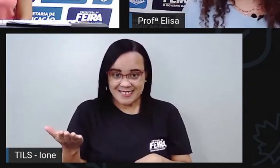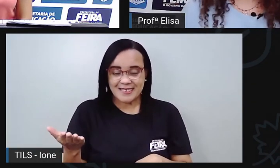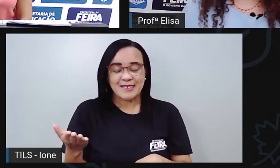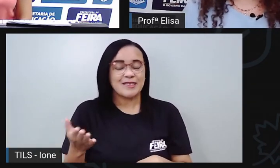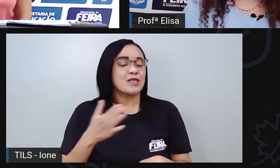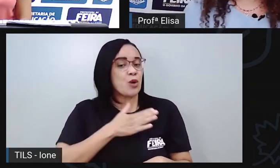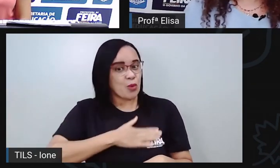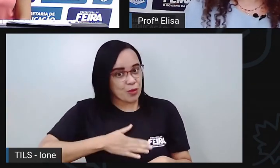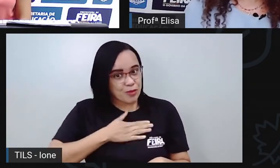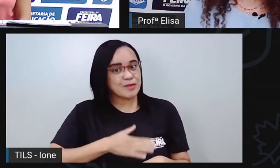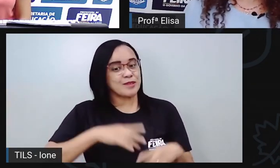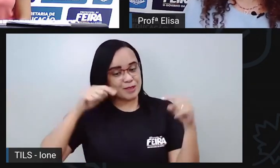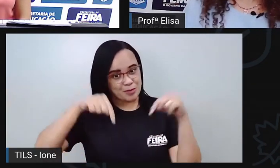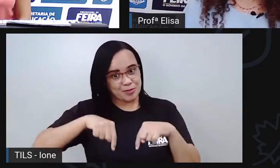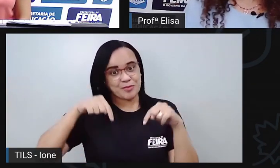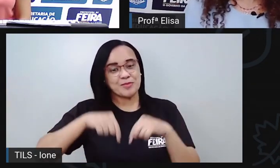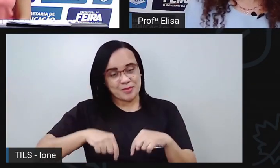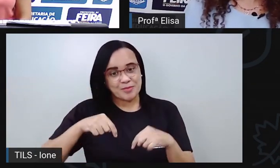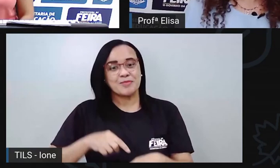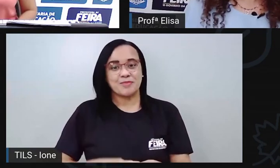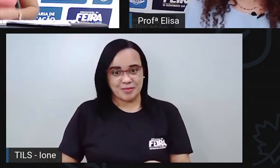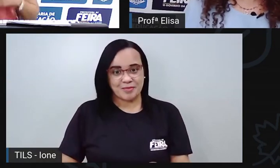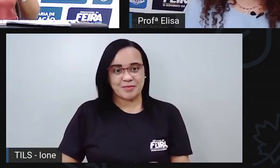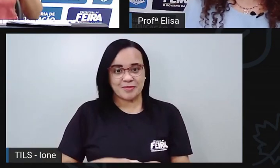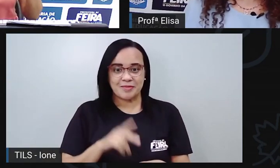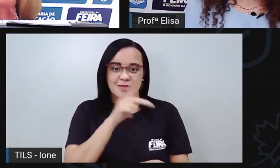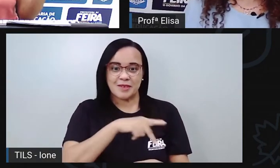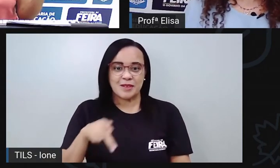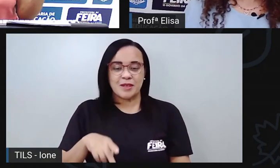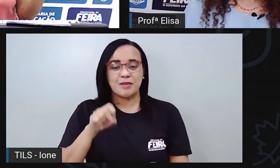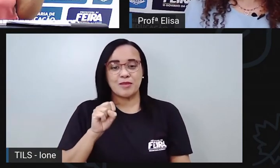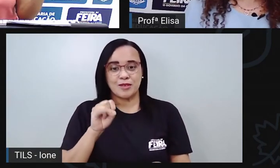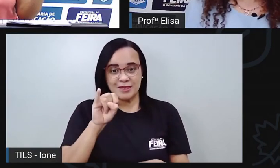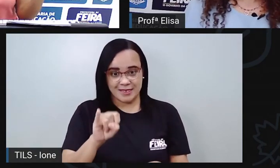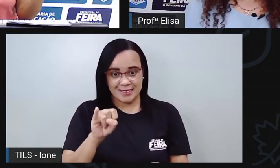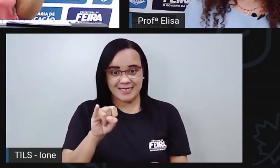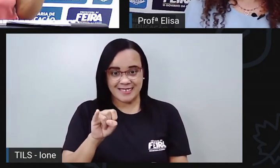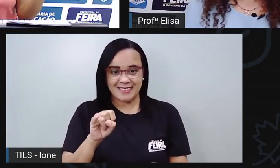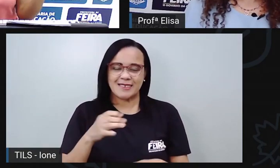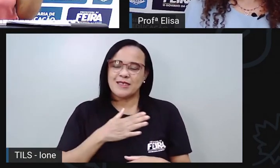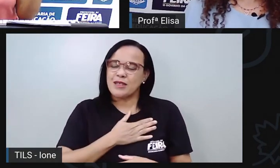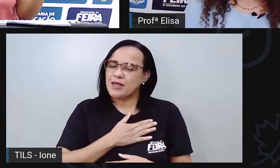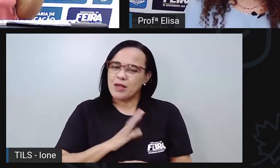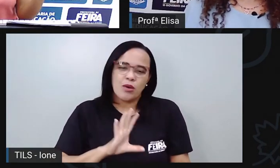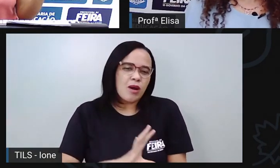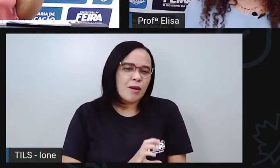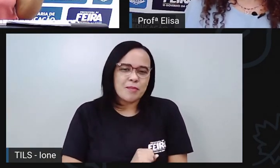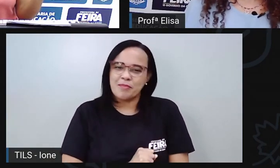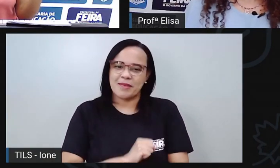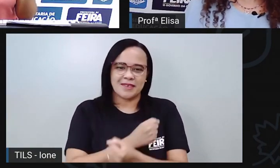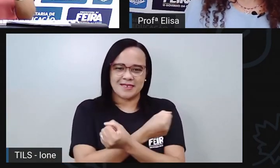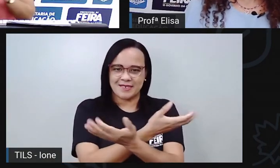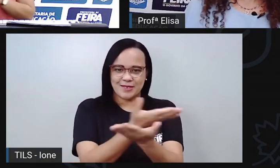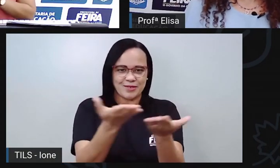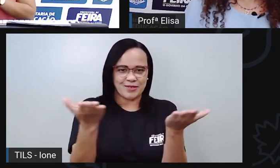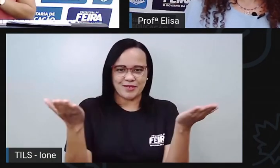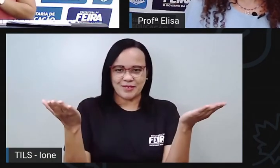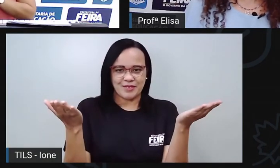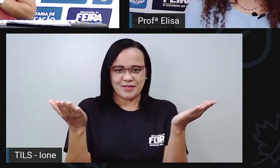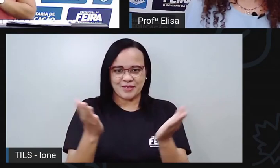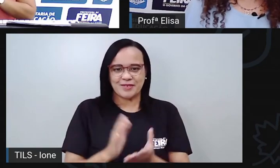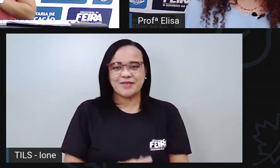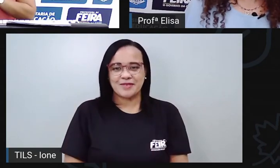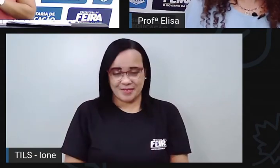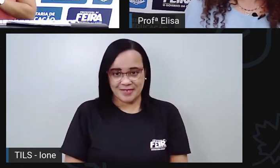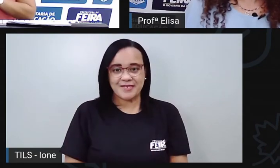muito daqui eu e você para se eu amei estar com vocês e agora super